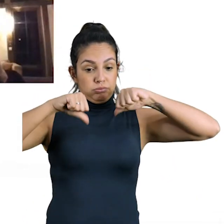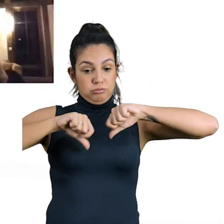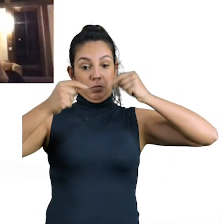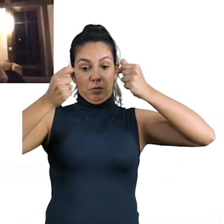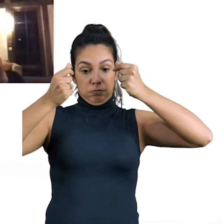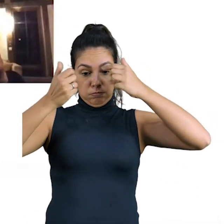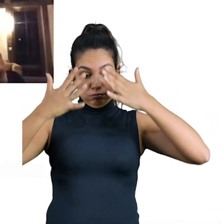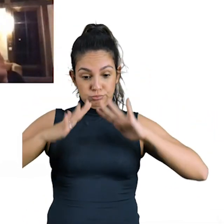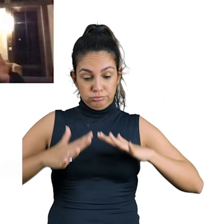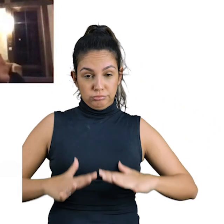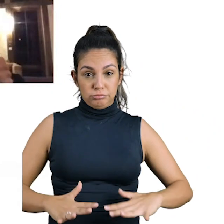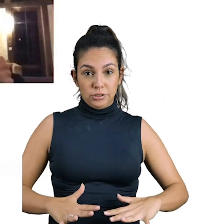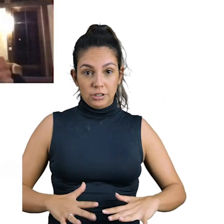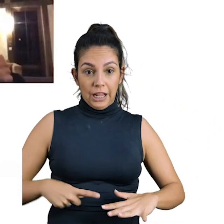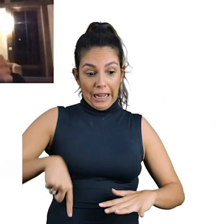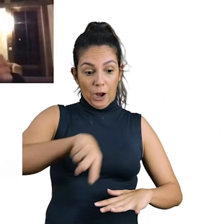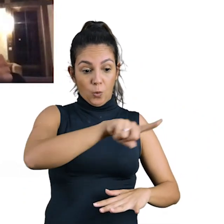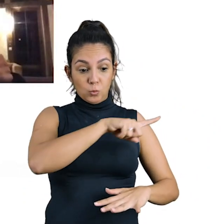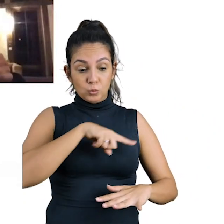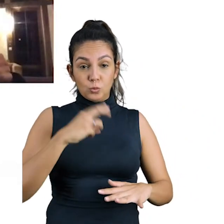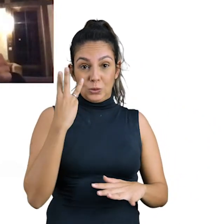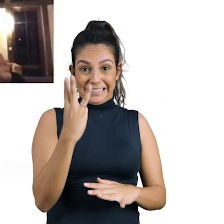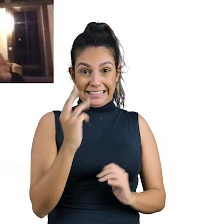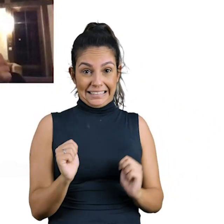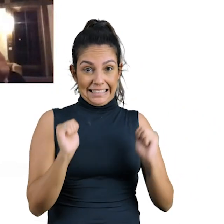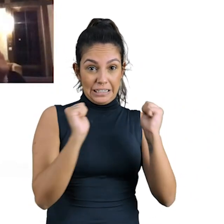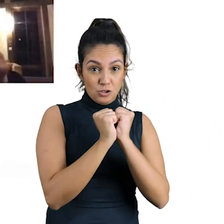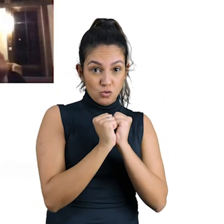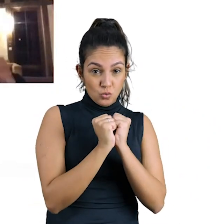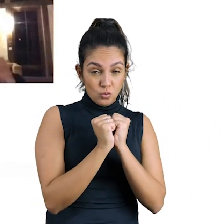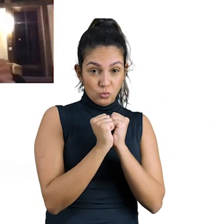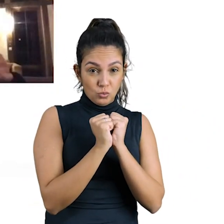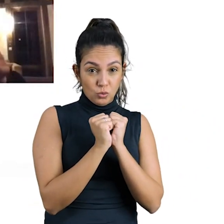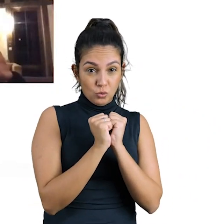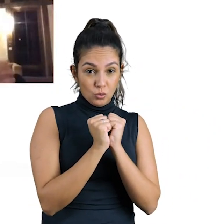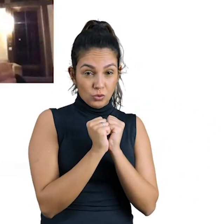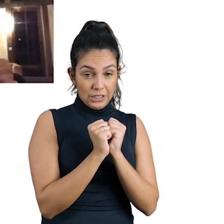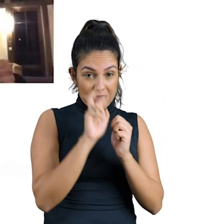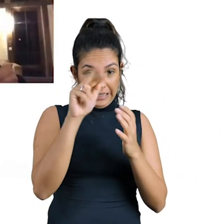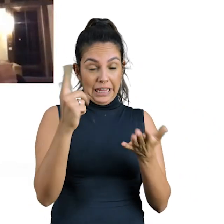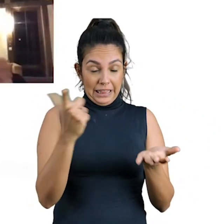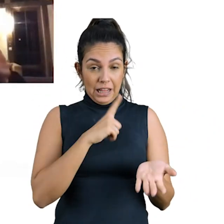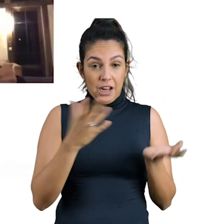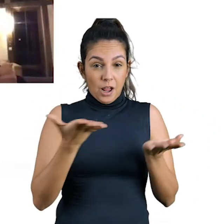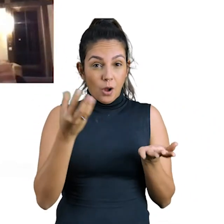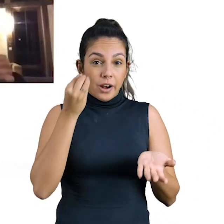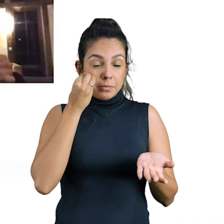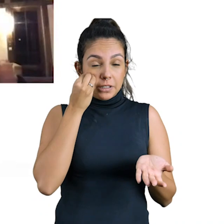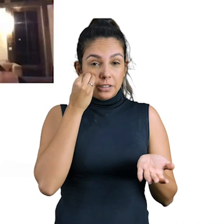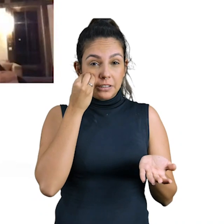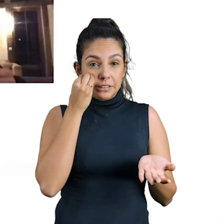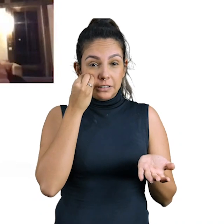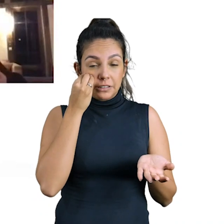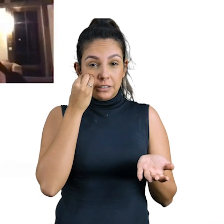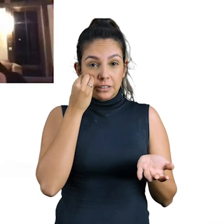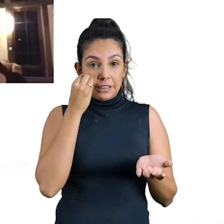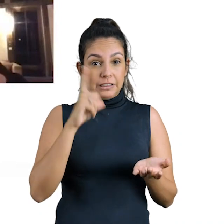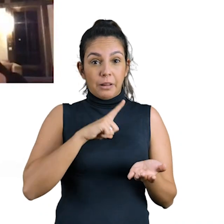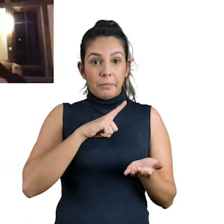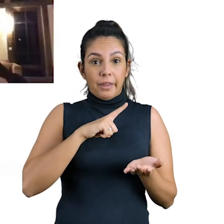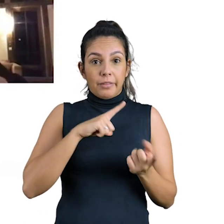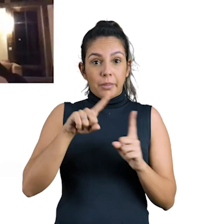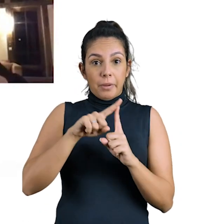crise econômica, né, de caráter recessivo como essa que estamos experimentando, uma crise do